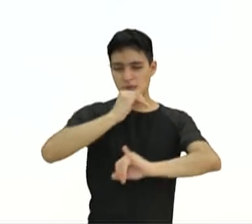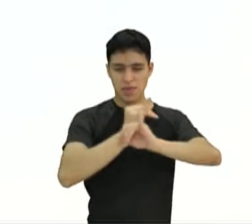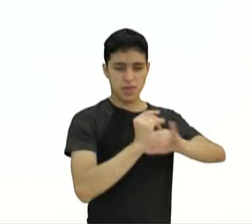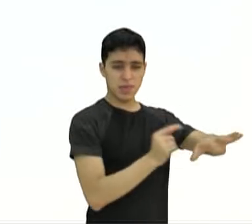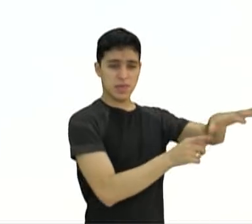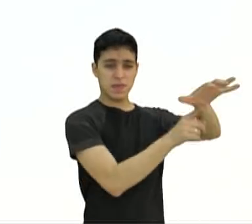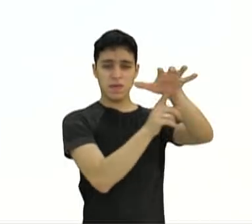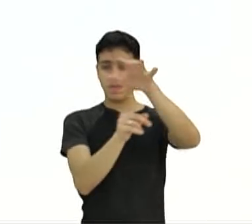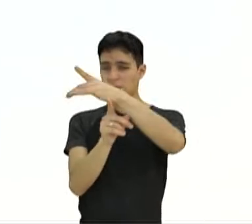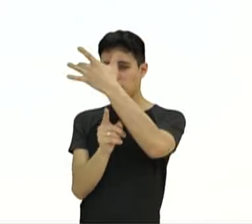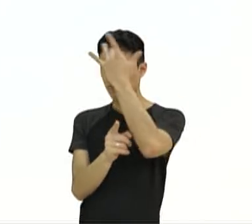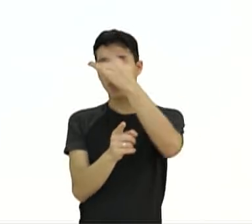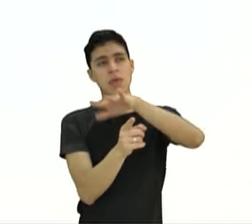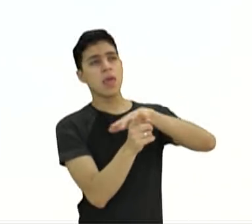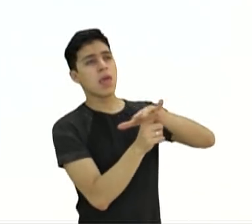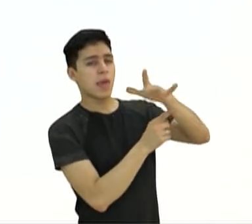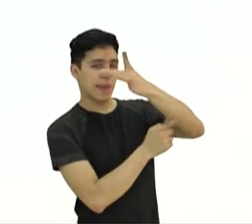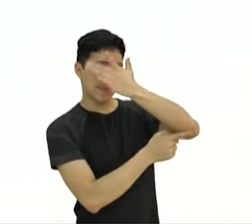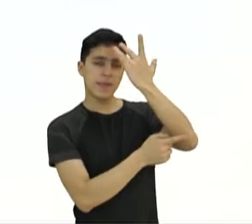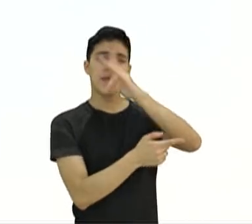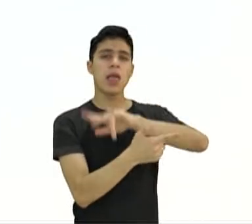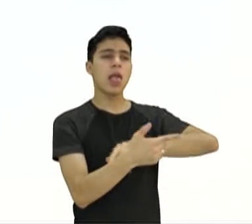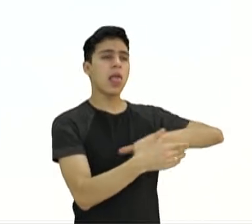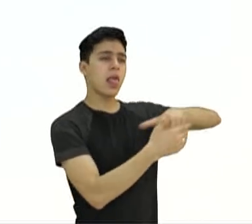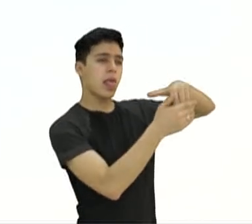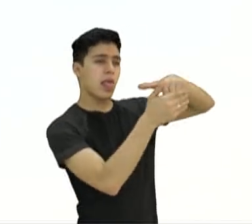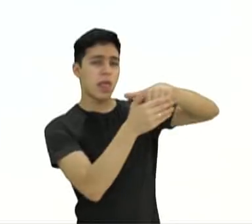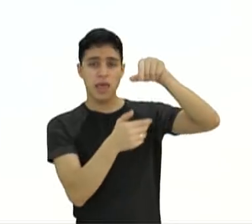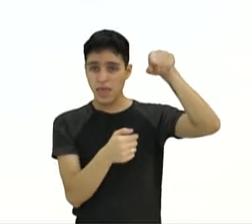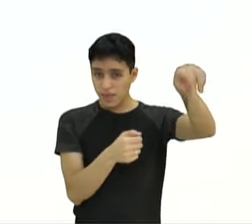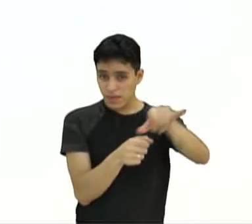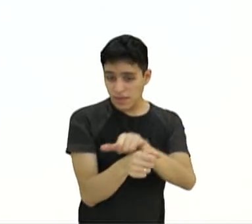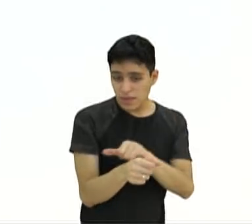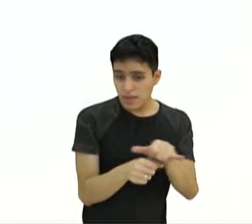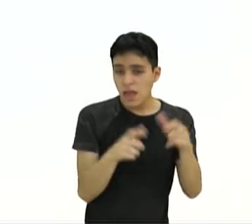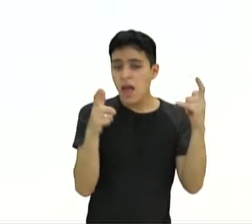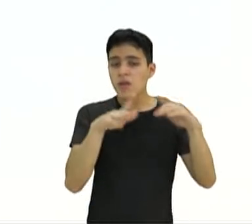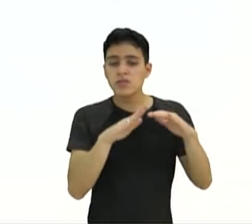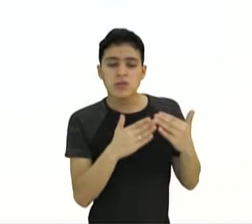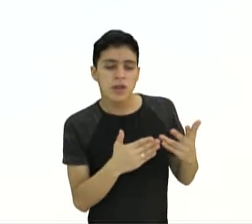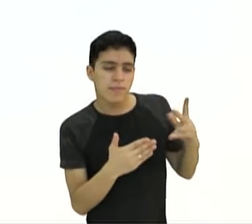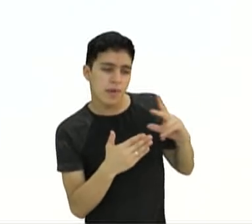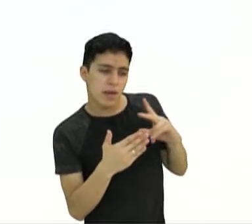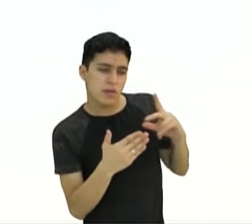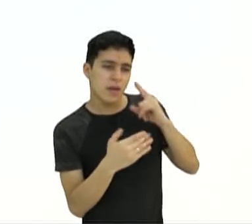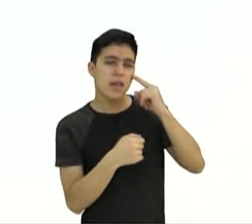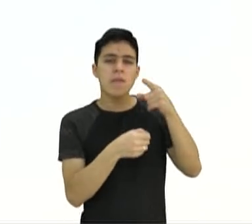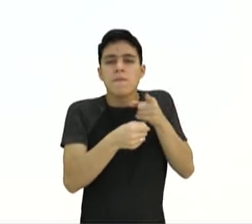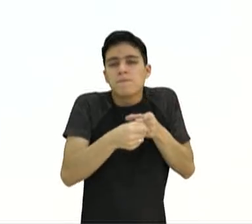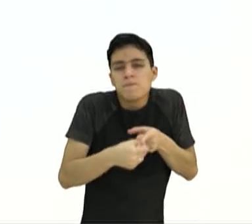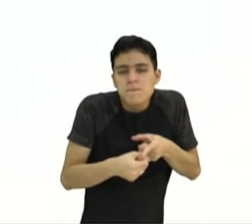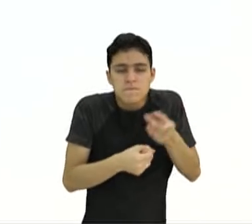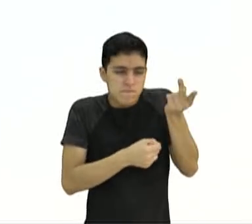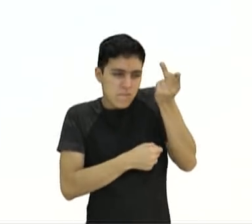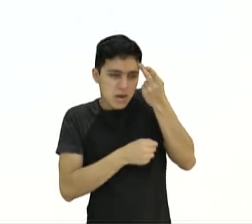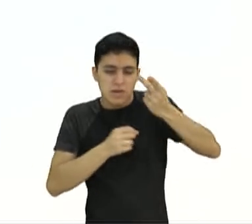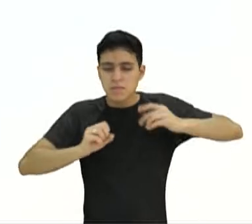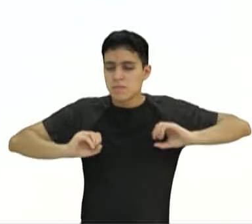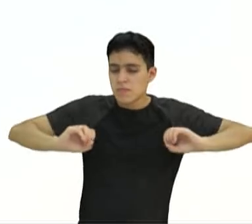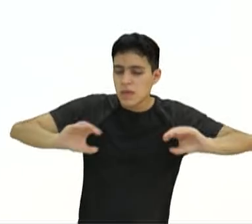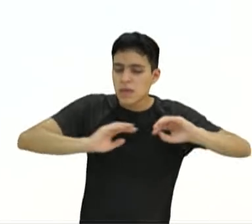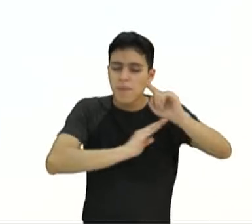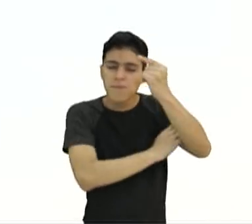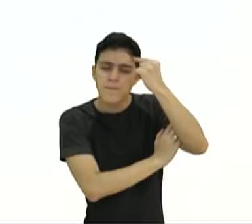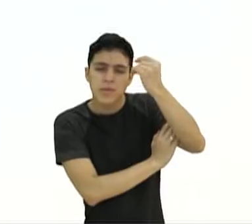influenciar consumidores e eleitores, têm sido usadas em uma escola particular do interior paulista para ensinar